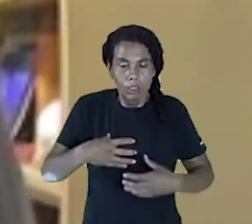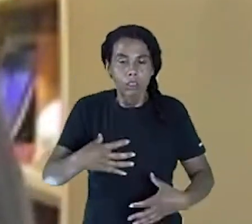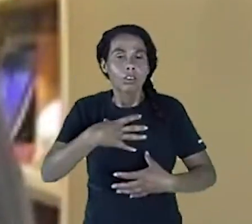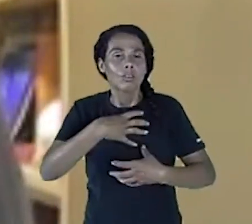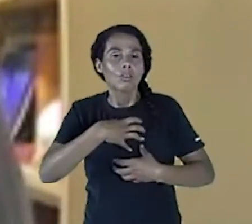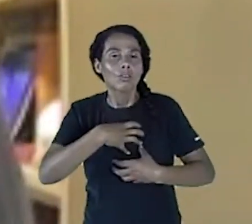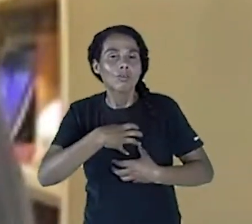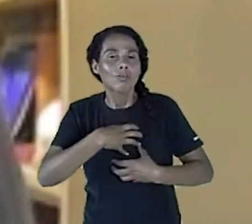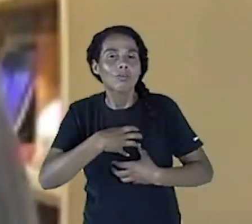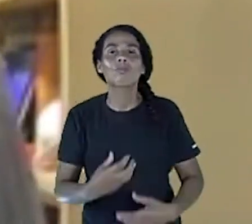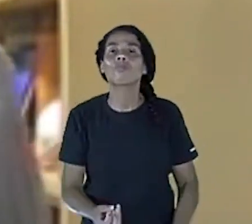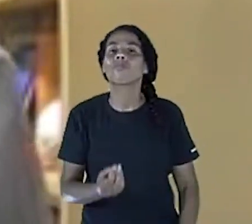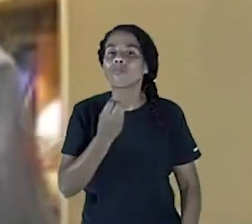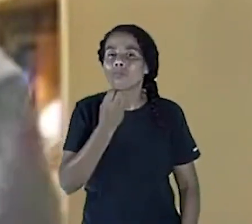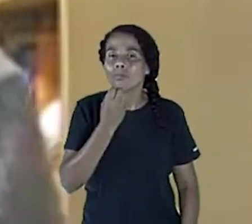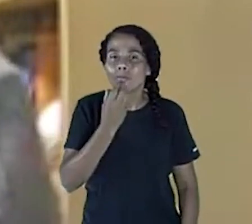né?